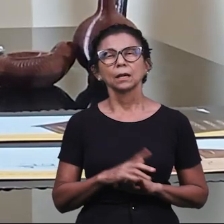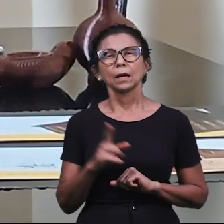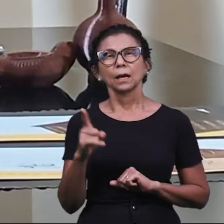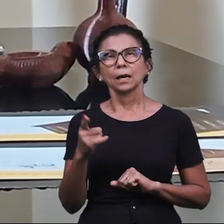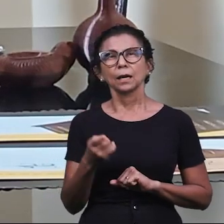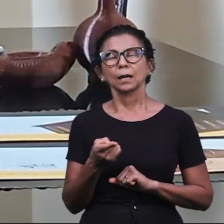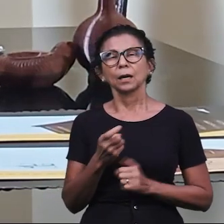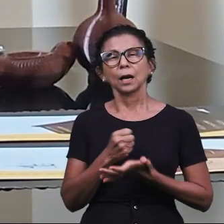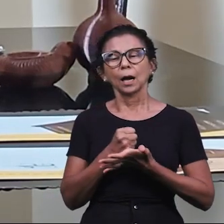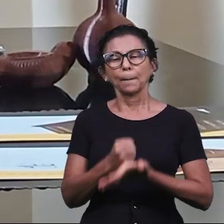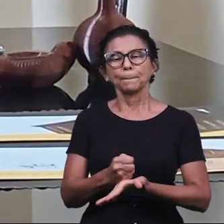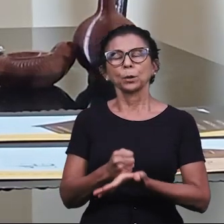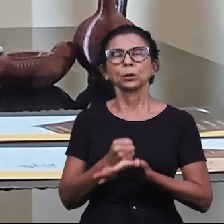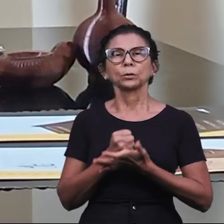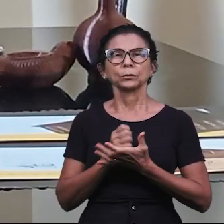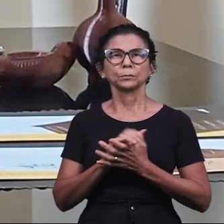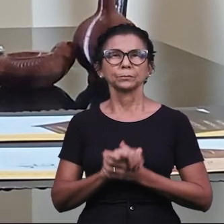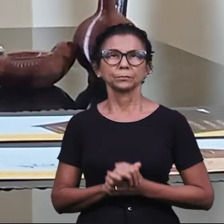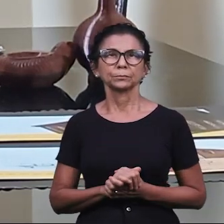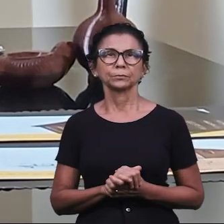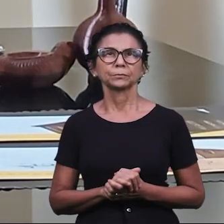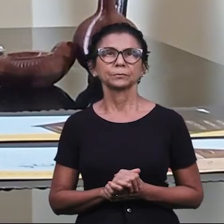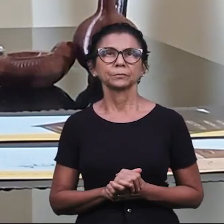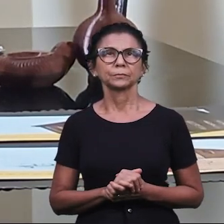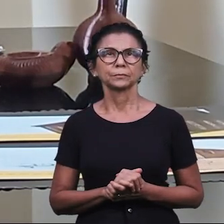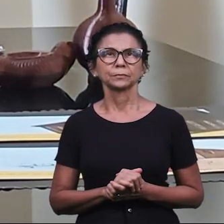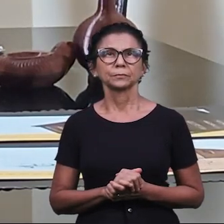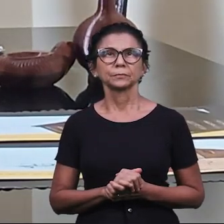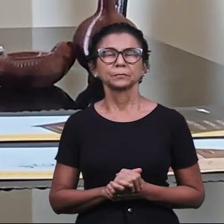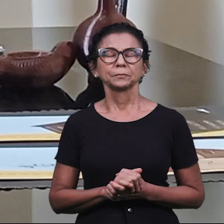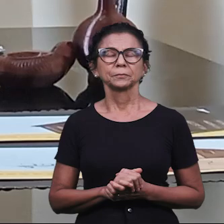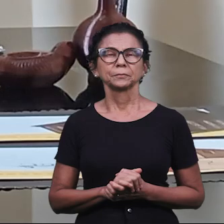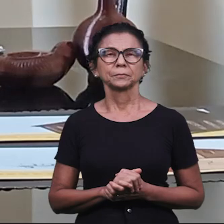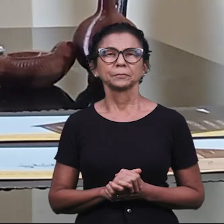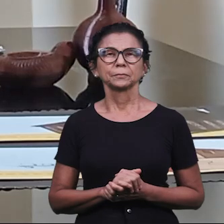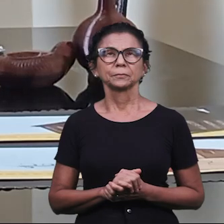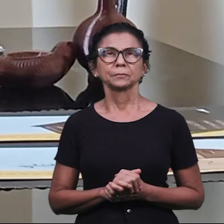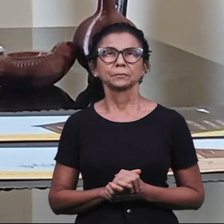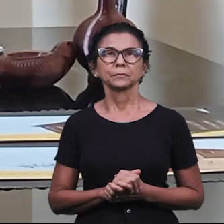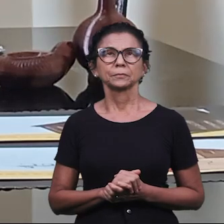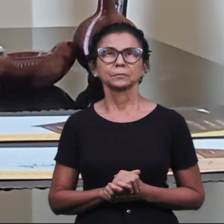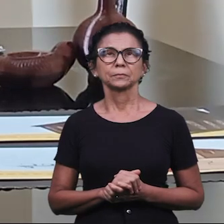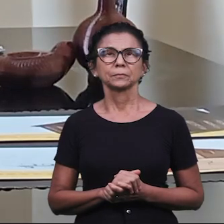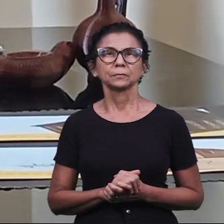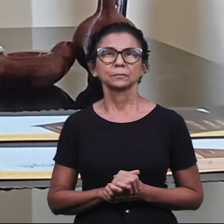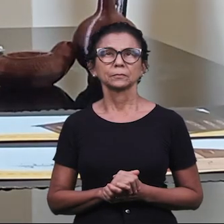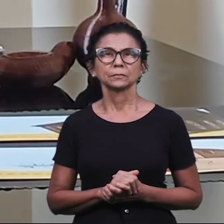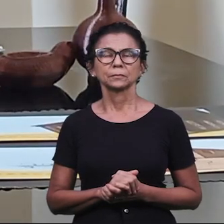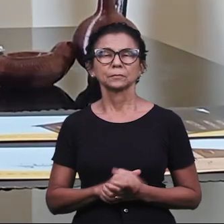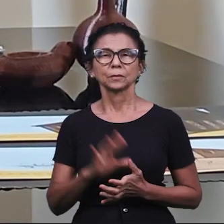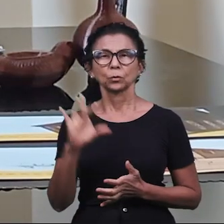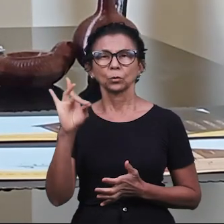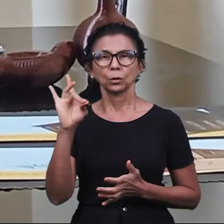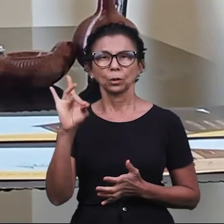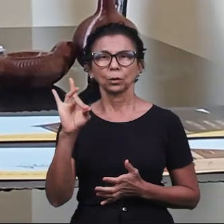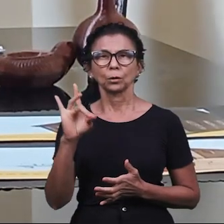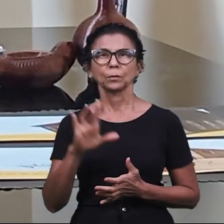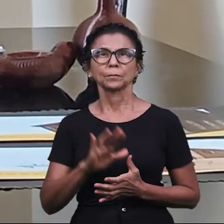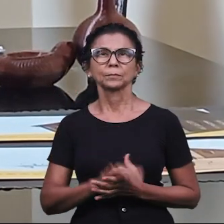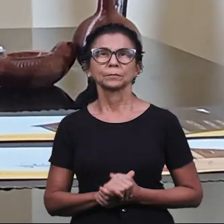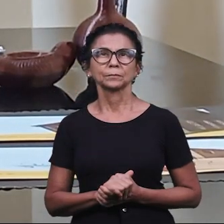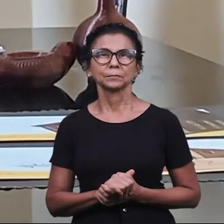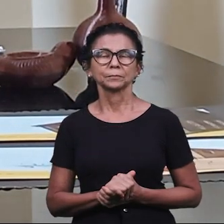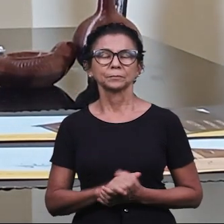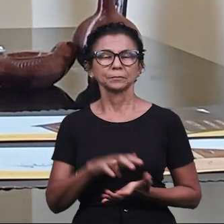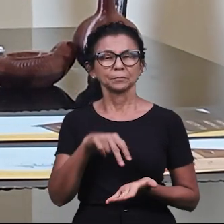base de acrílico que é utilizado normalmente para colocar preço em gôndola. Então, eu colei aqui e fica como uma base para que o